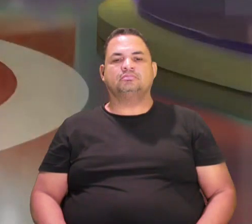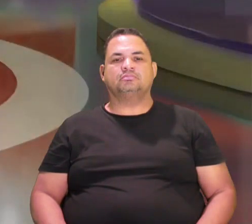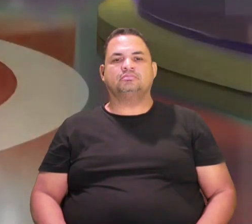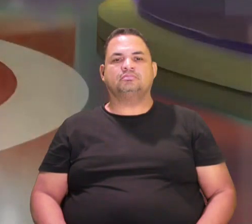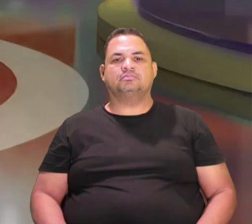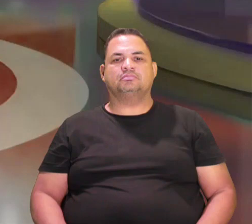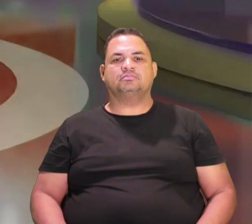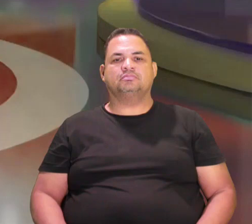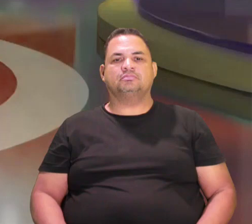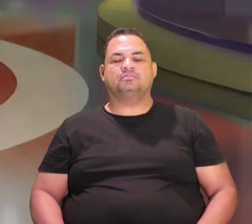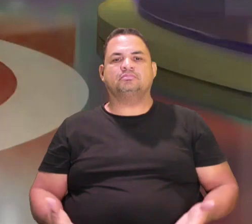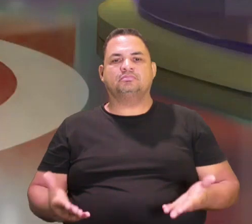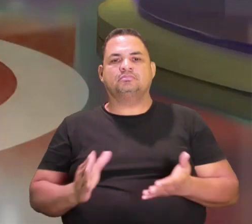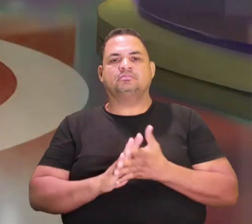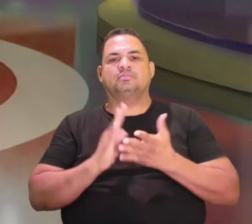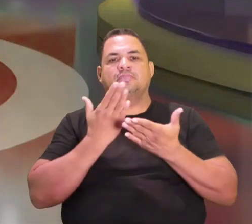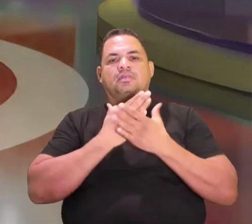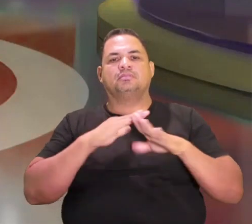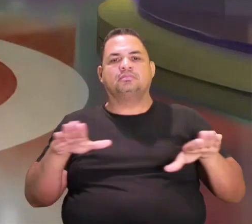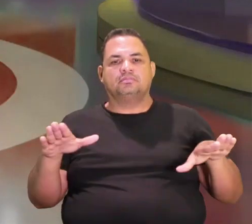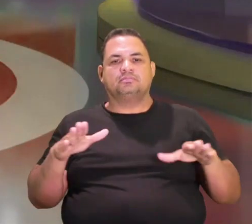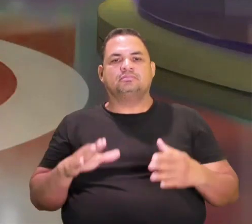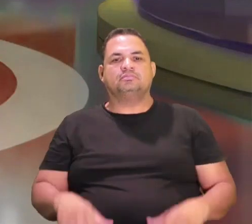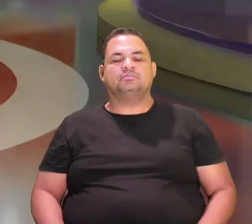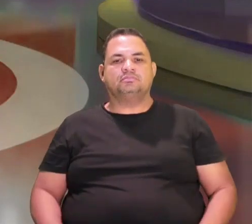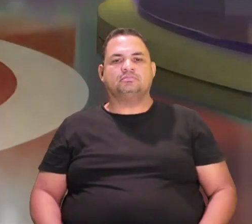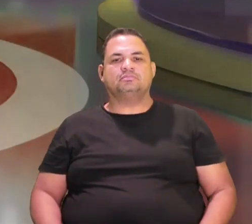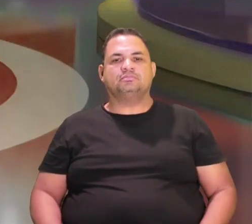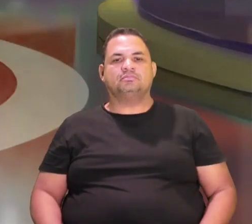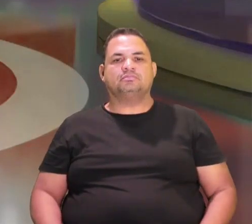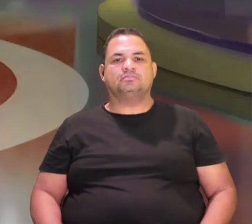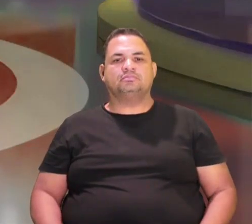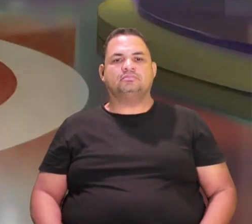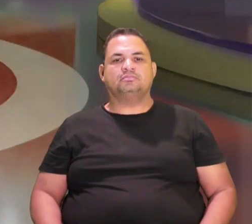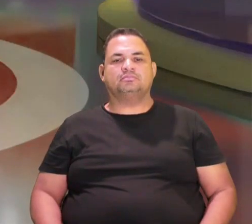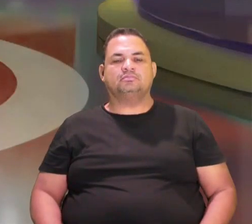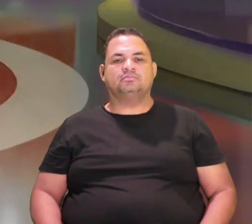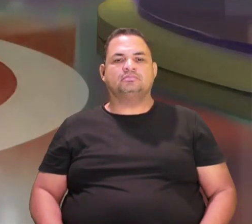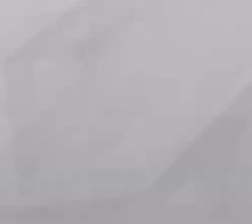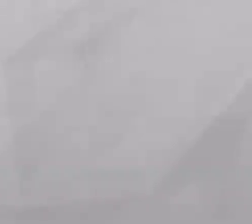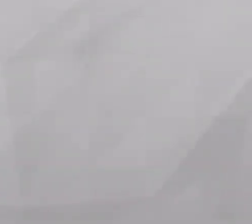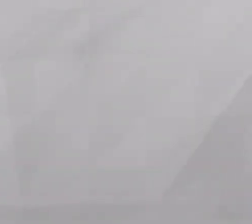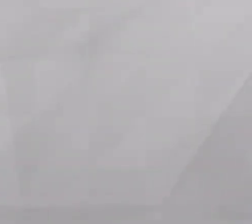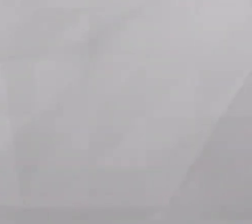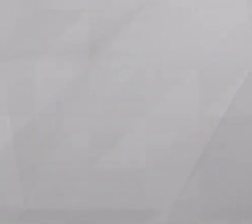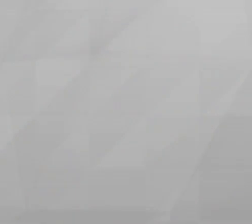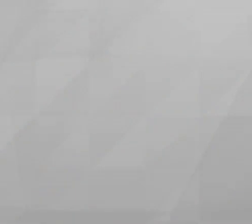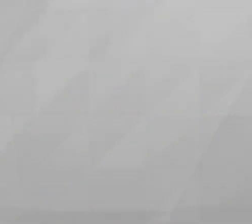that's it for today, folks. Por hoje é só, pessoal. See you next class. Bye, bye.